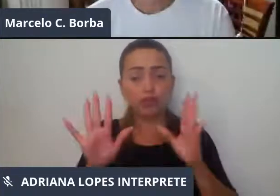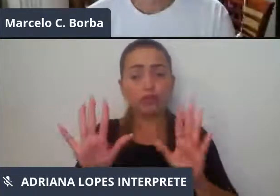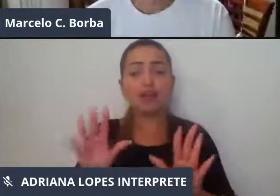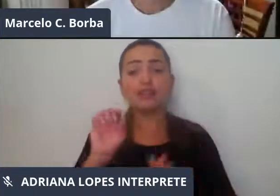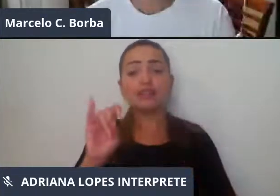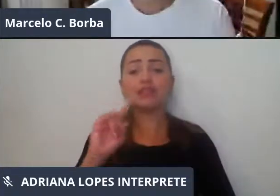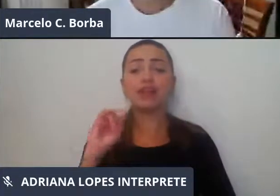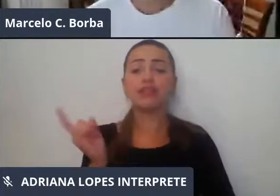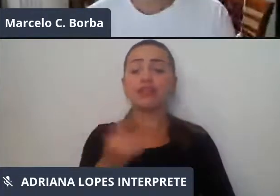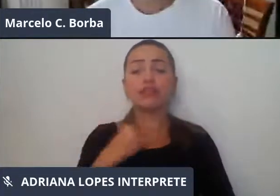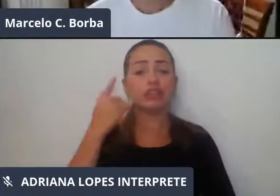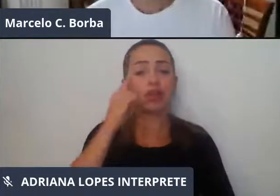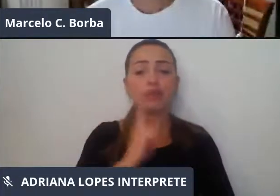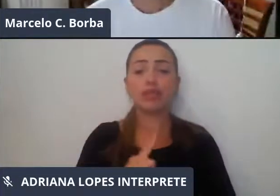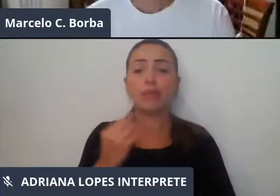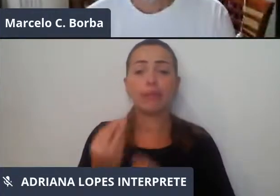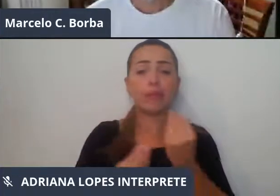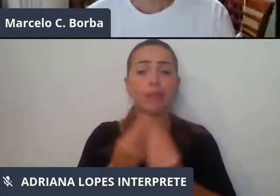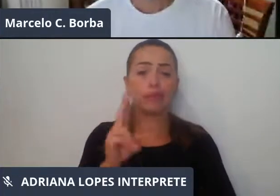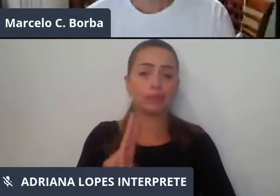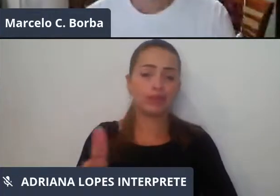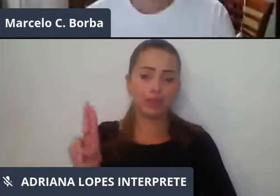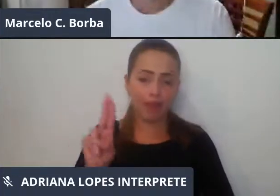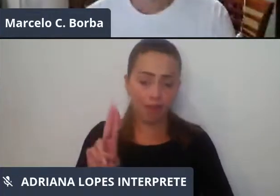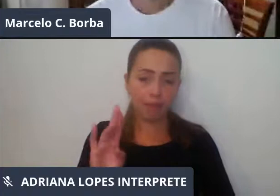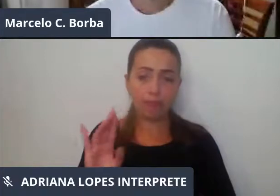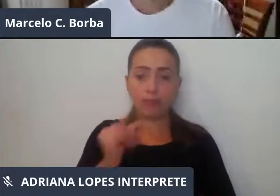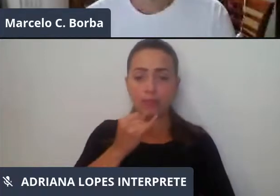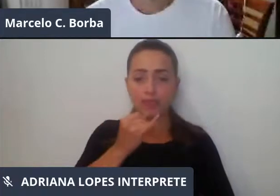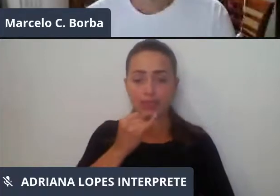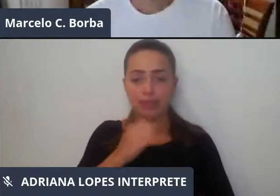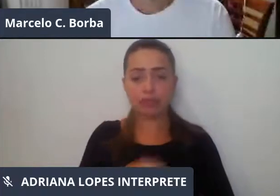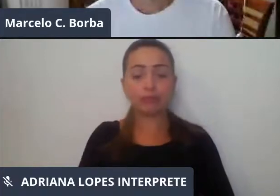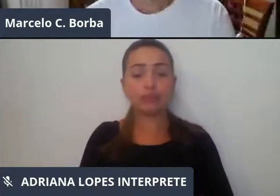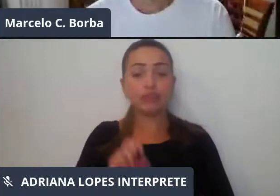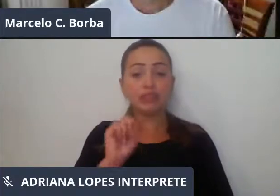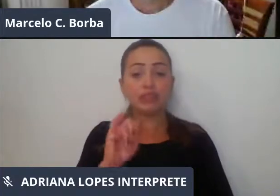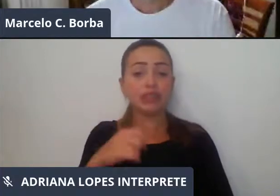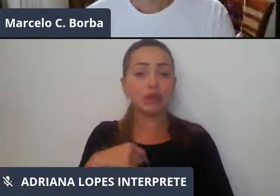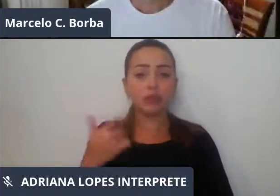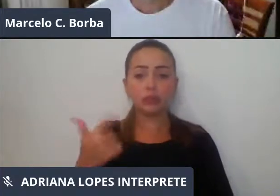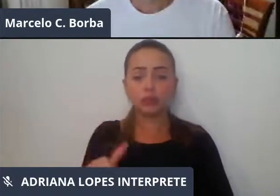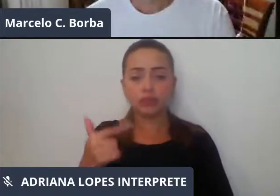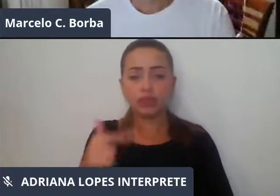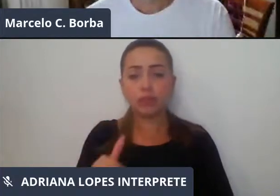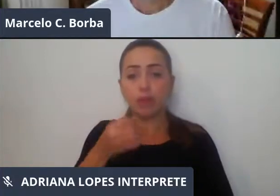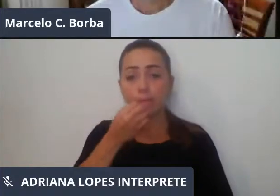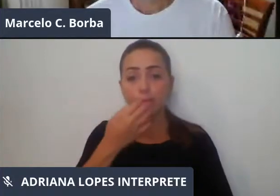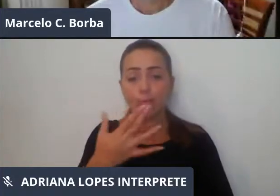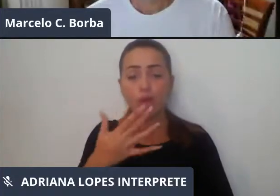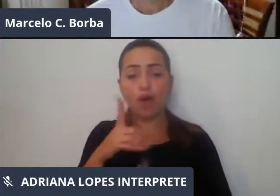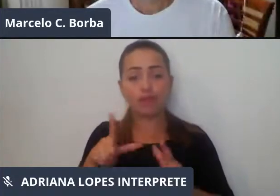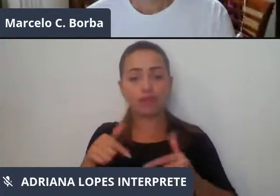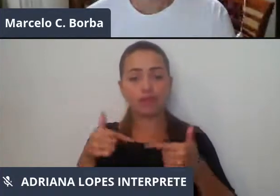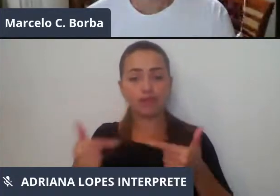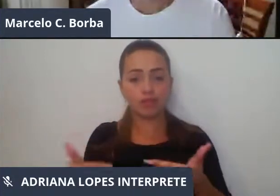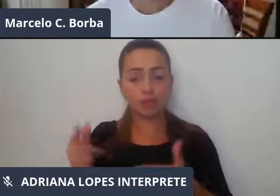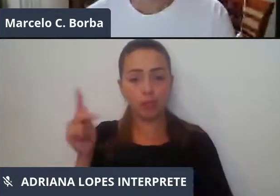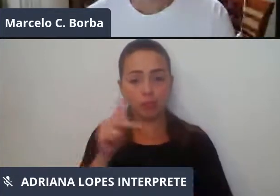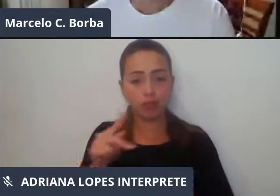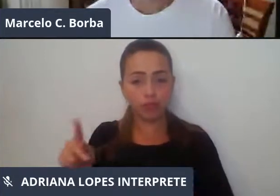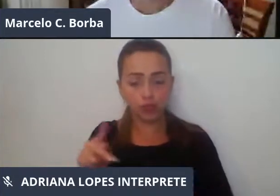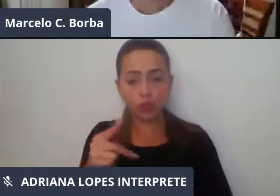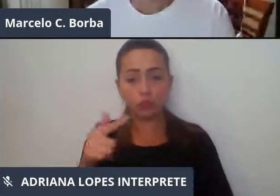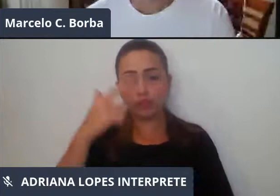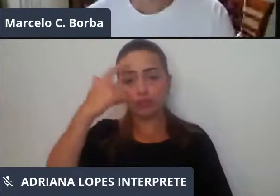como utilizar esses vídeos. Então, por exemplo, se eu não tenho uma boa tarefa para o professor, ou se eu não tenho um formador